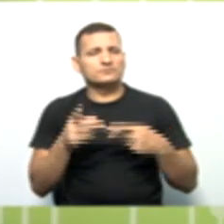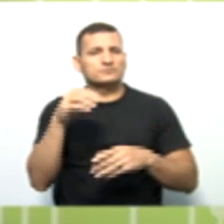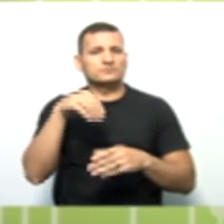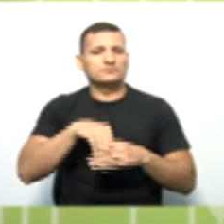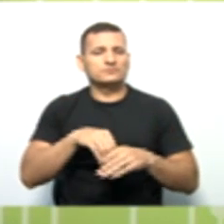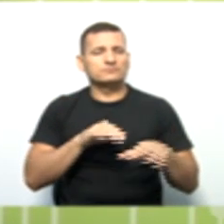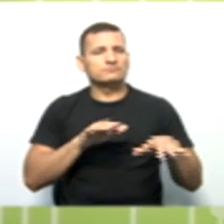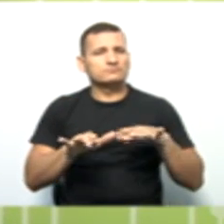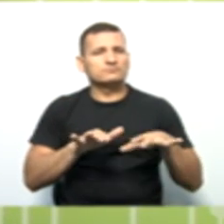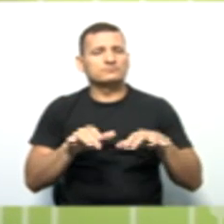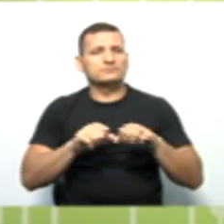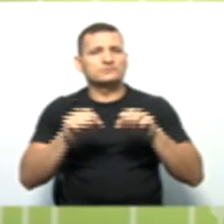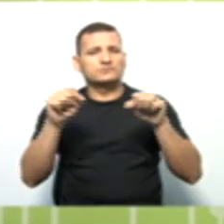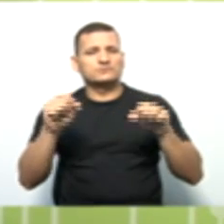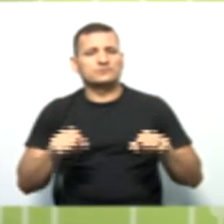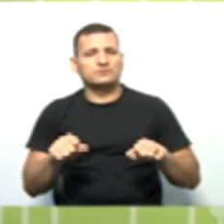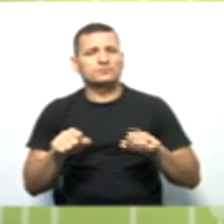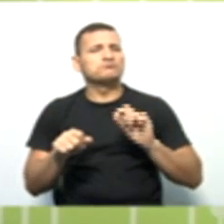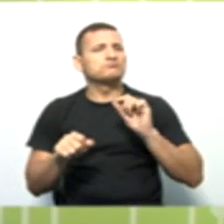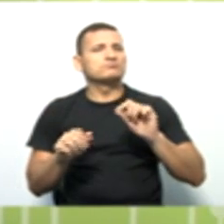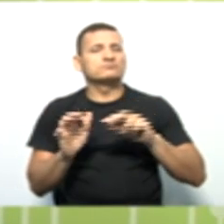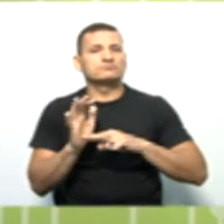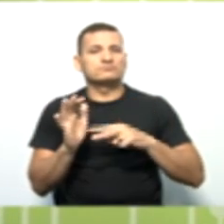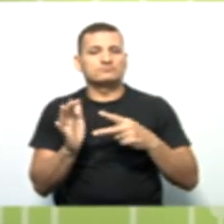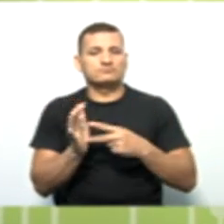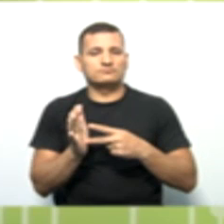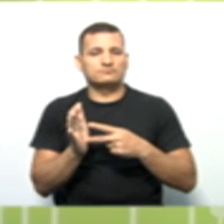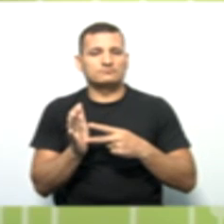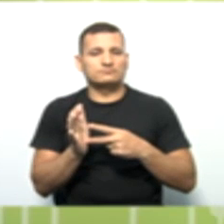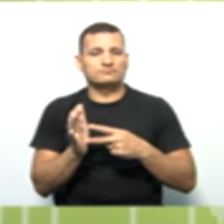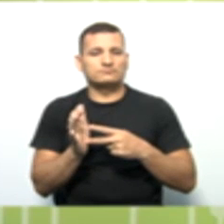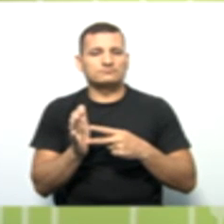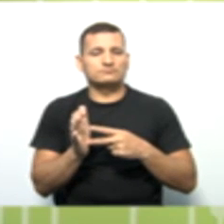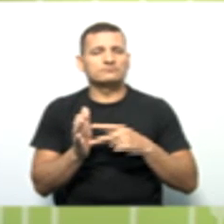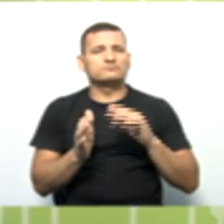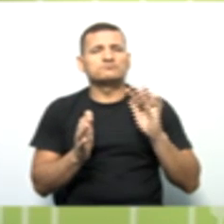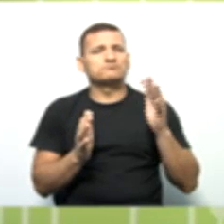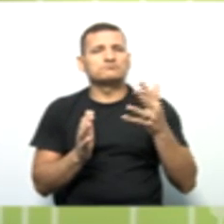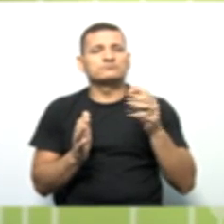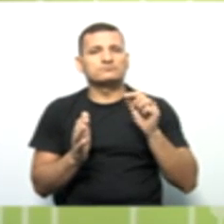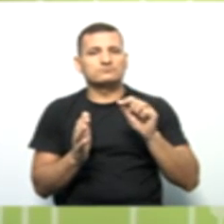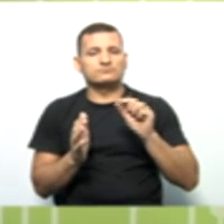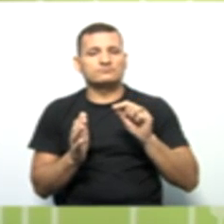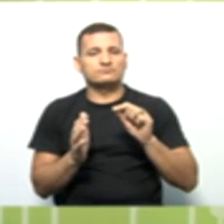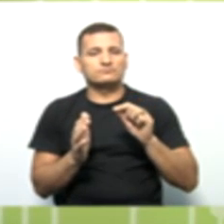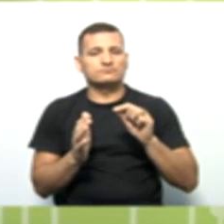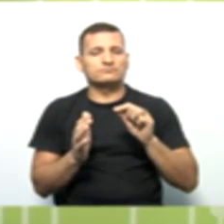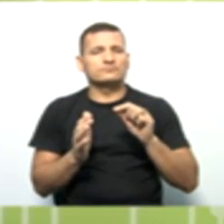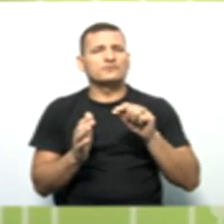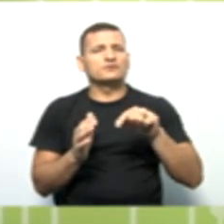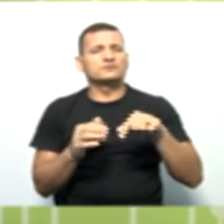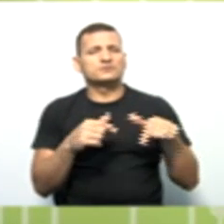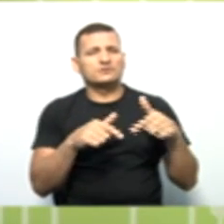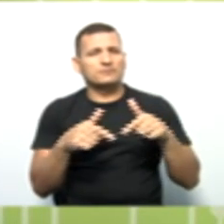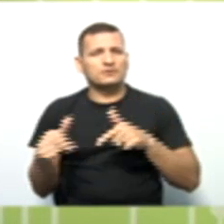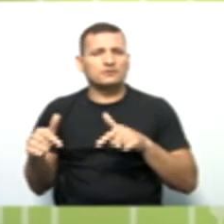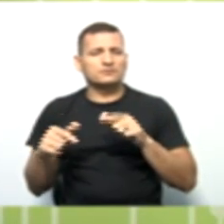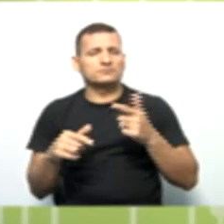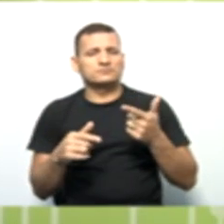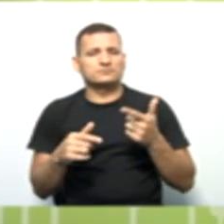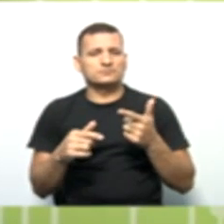do desenvolvimento de software? O que isso significa, gente? O que é tudo isso, né? O que são essas atividades? A gente fala